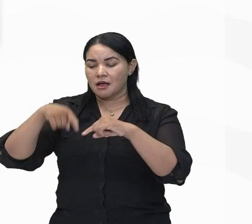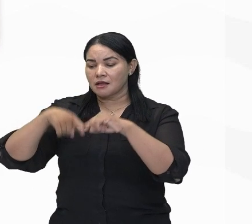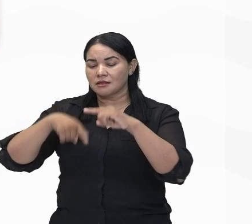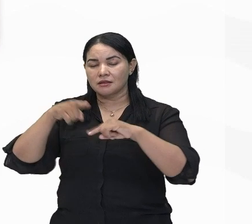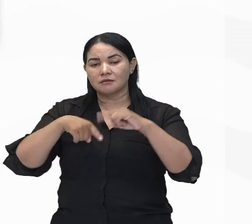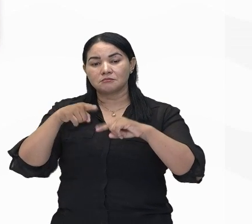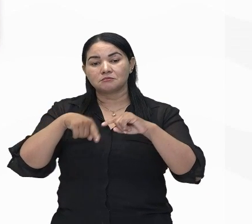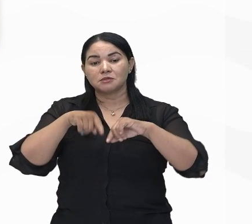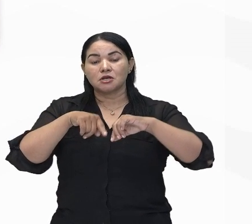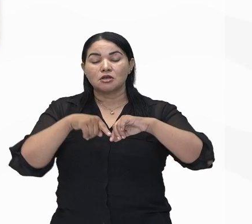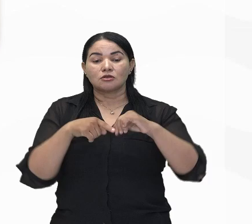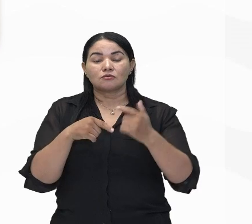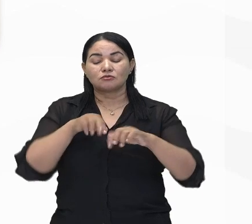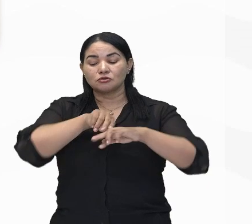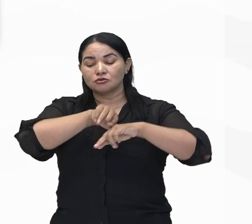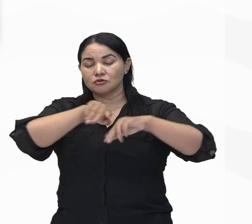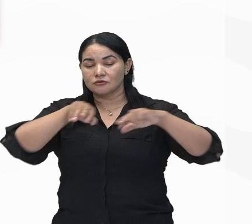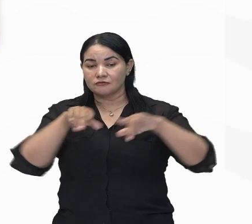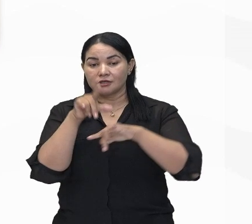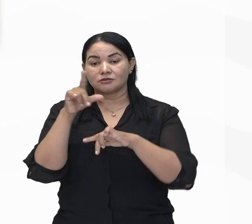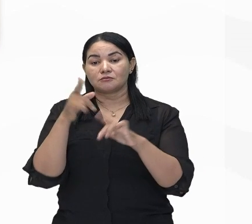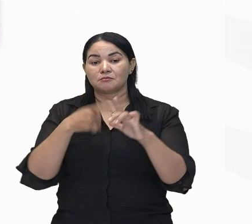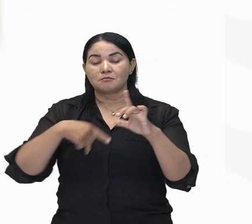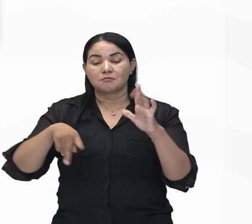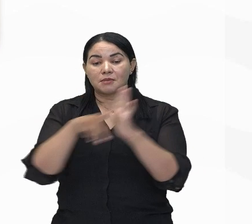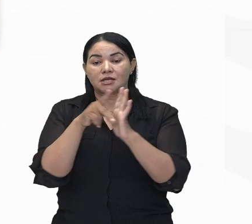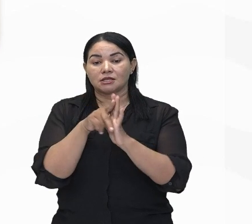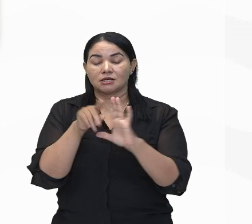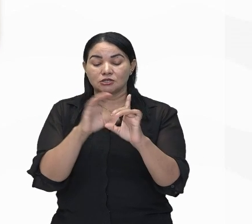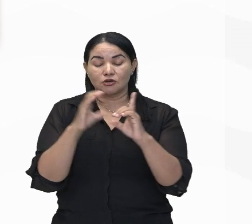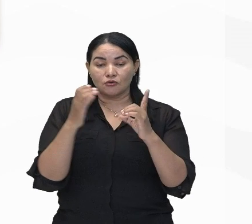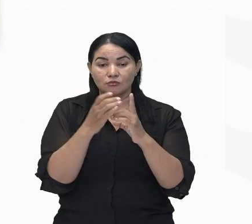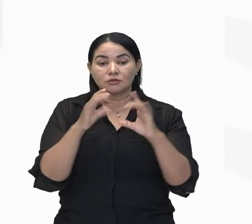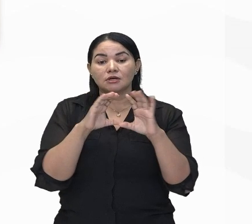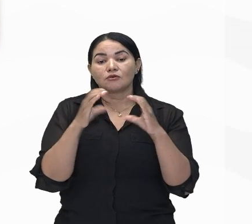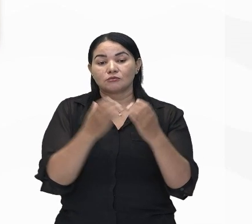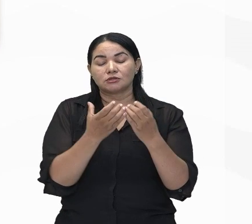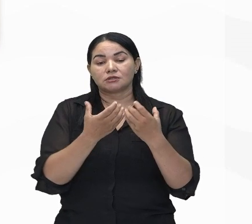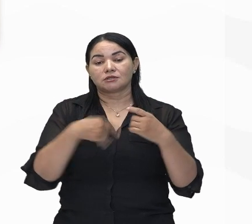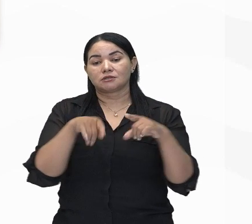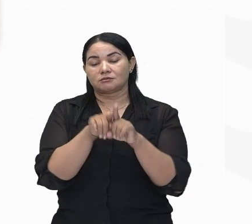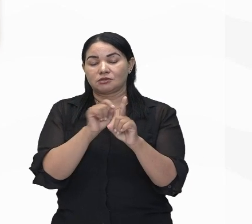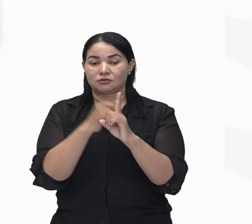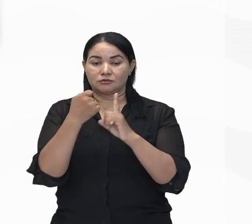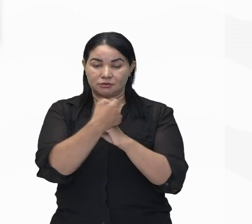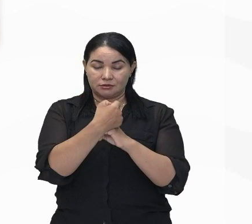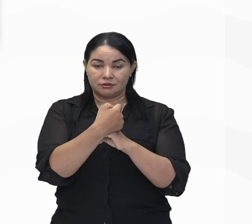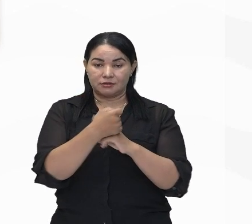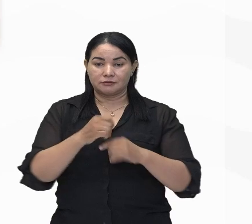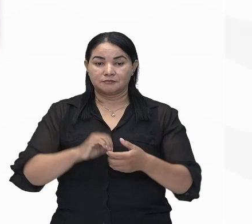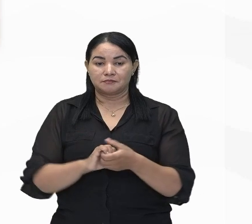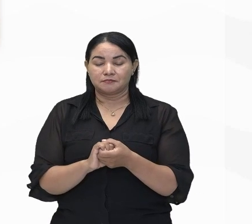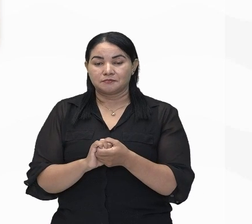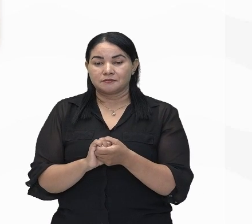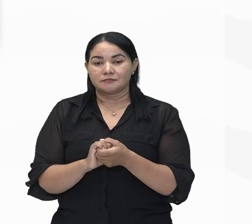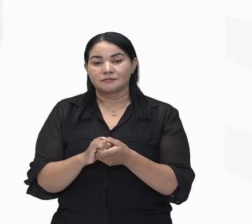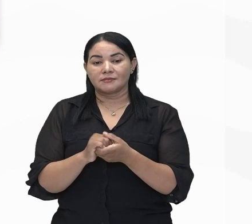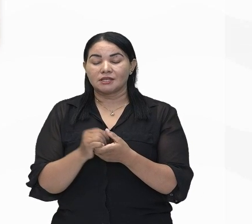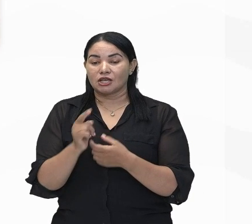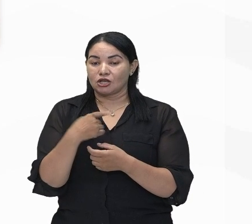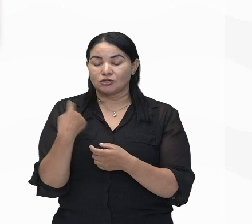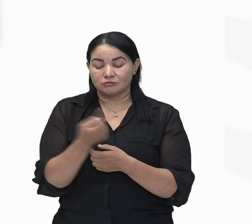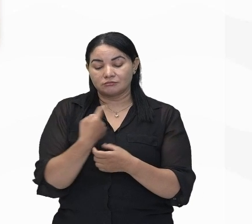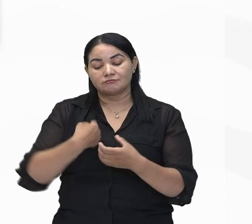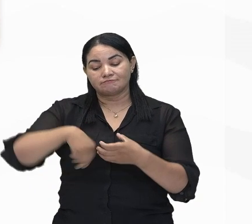e imateriais que compõem aquela comunidade, aquela sociedade. Então, pessoal, nós estamos ali dentro desse conjunto, né,